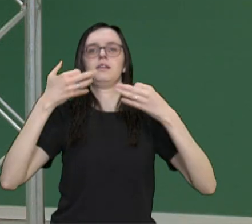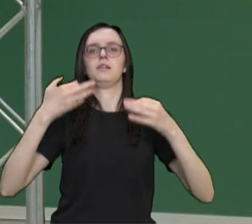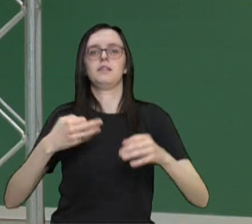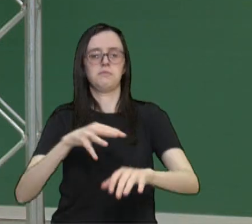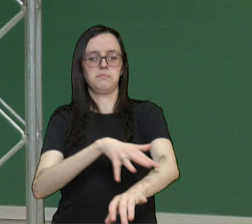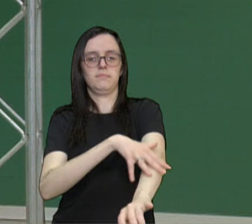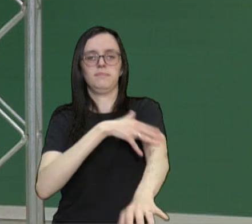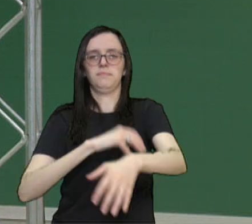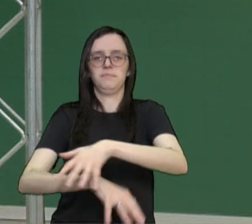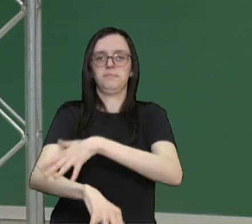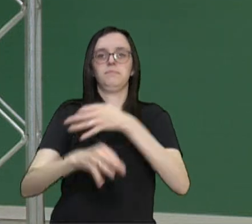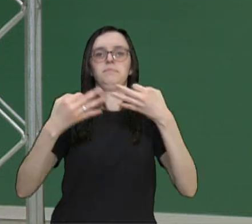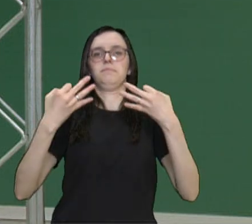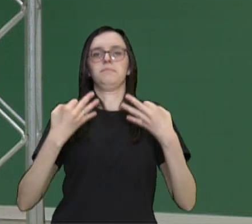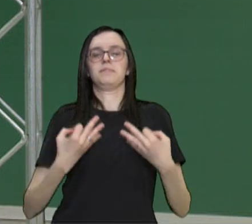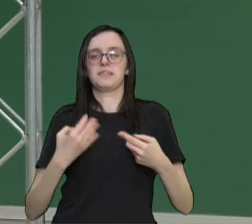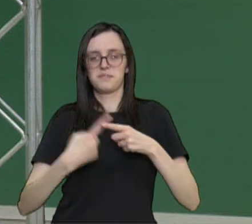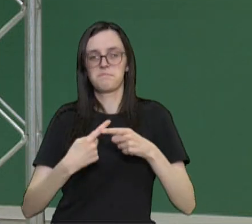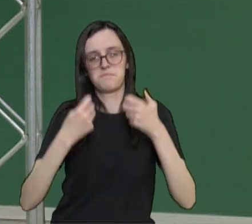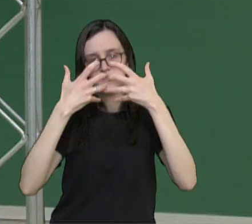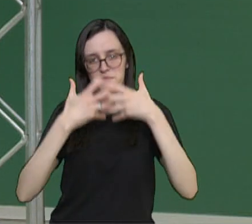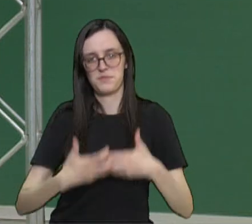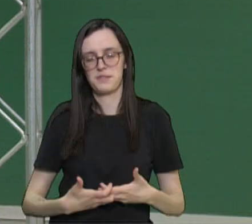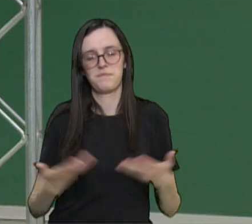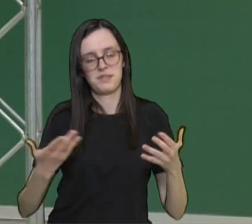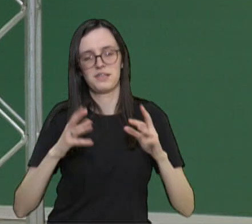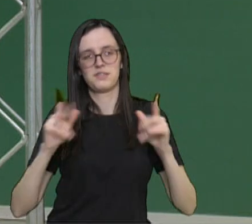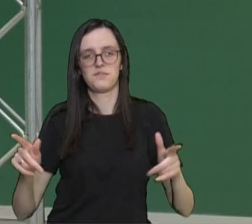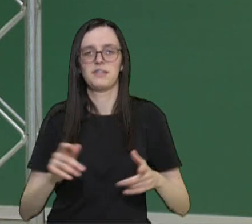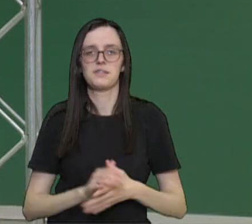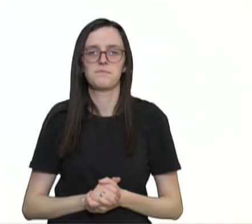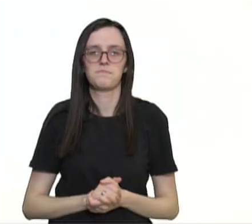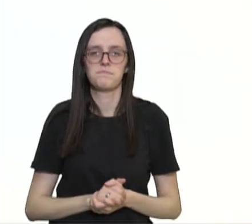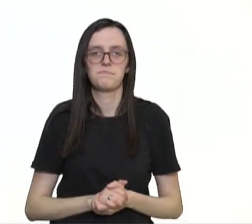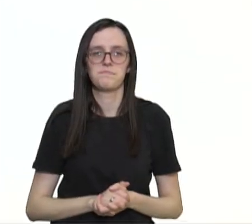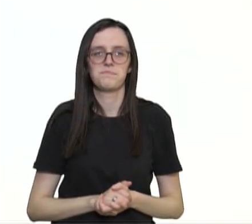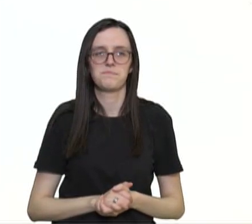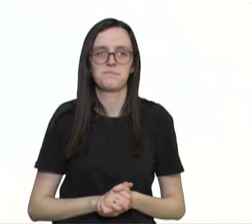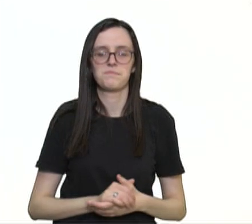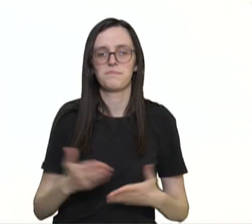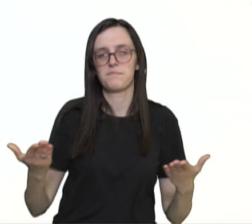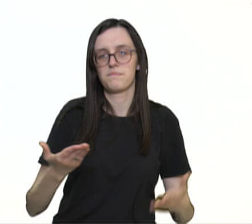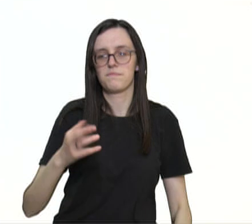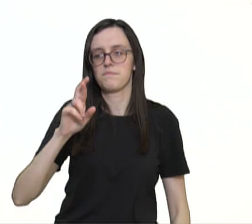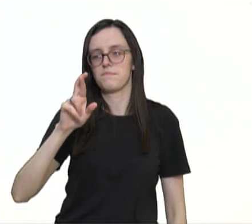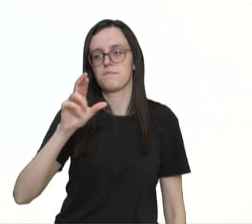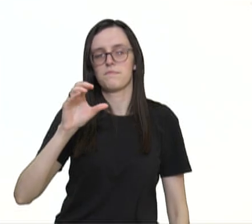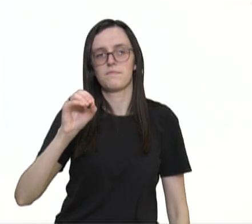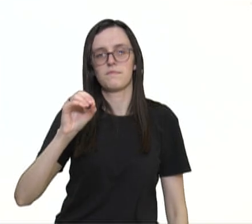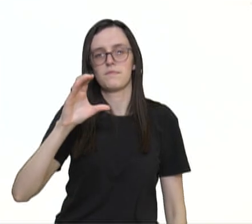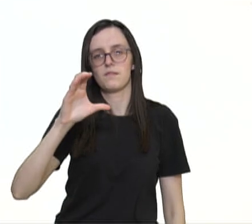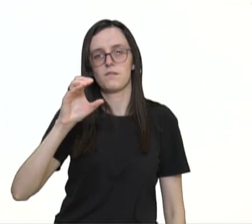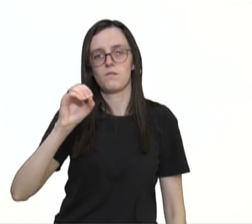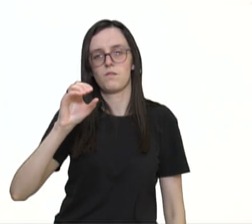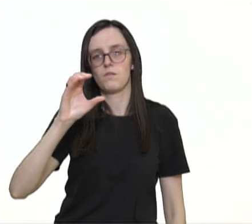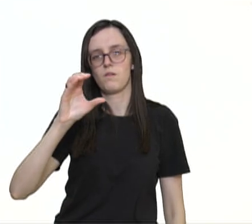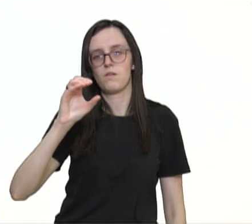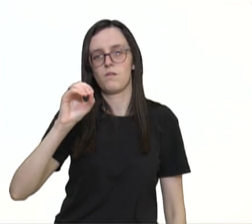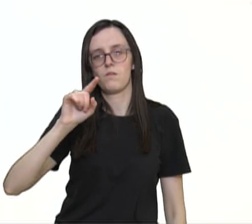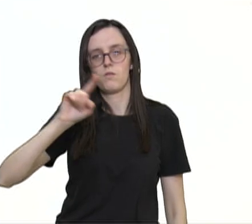a obra não ia funcionar. Dá prosseguimento aí para vocês agora. O Rococó. O